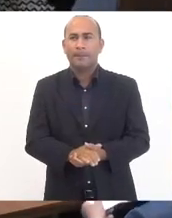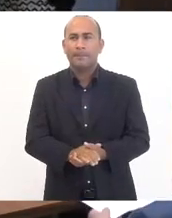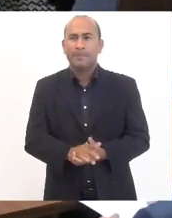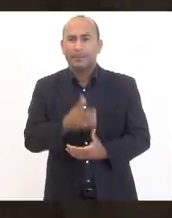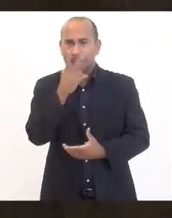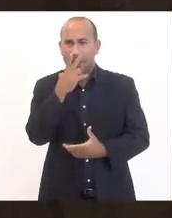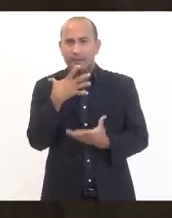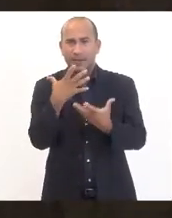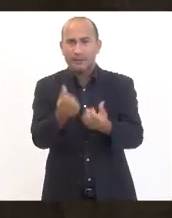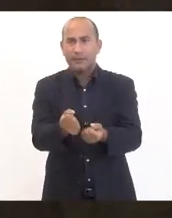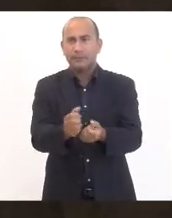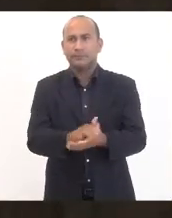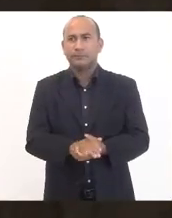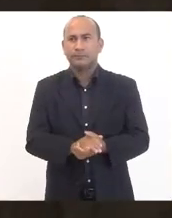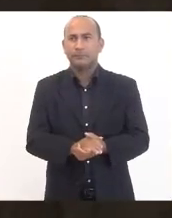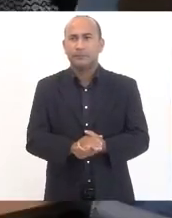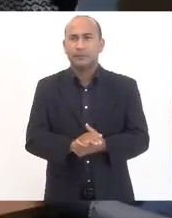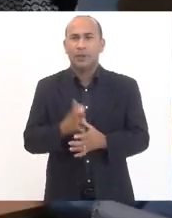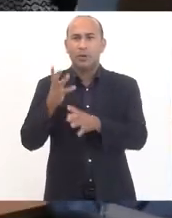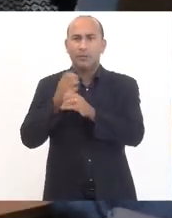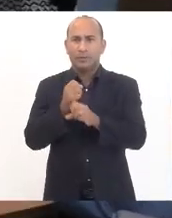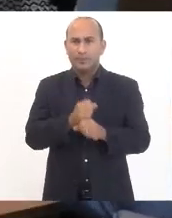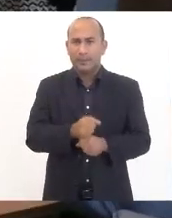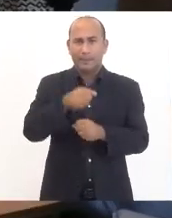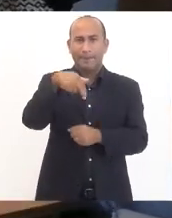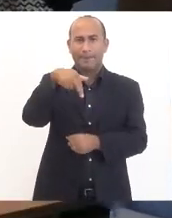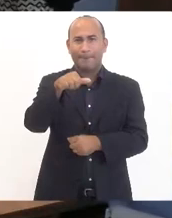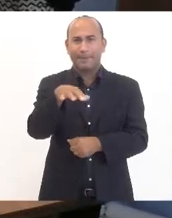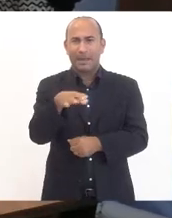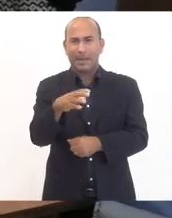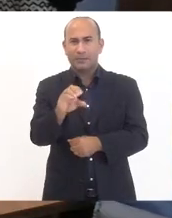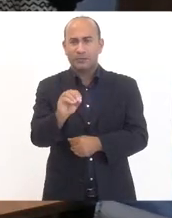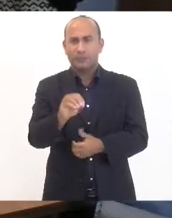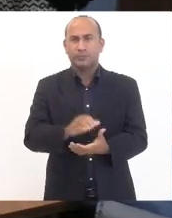Parecer favorável, senhor presidente. Pela Comissão de Orçamento, deputado Márcio Pacheco.